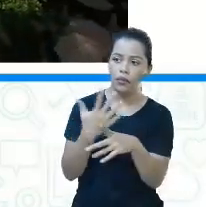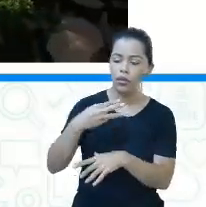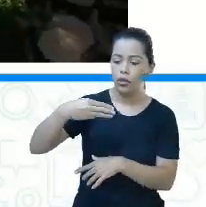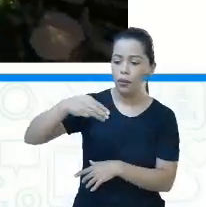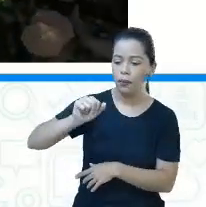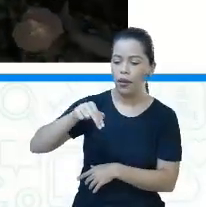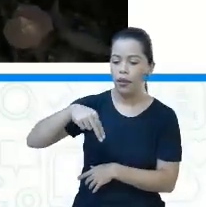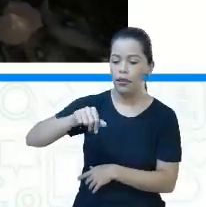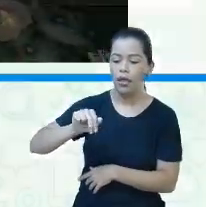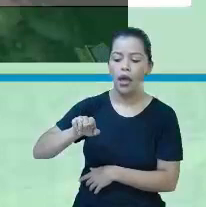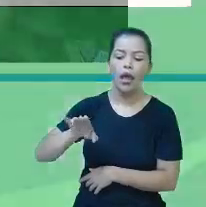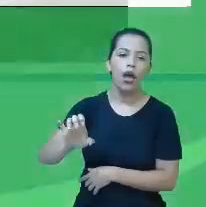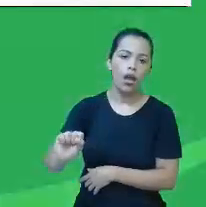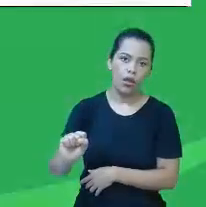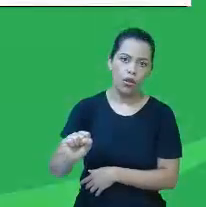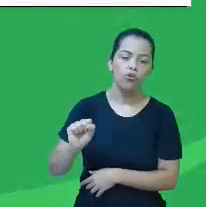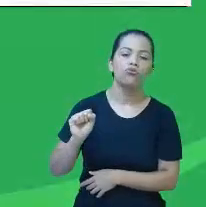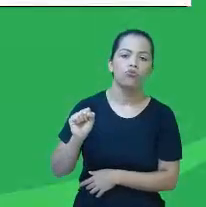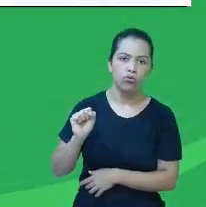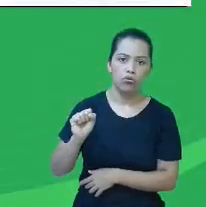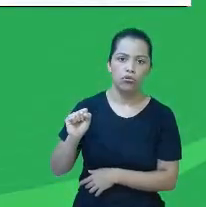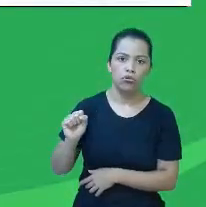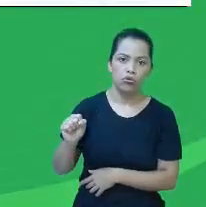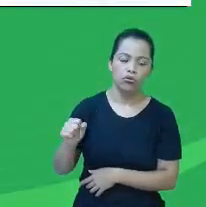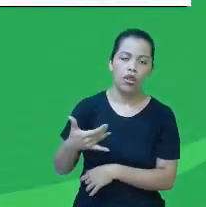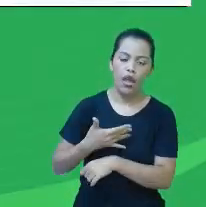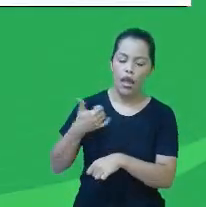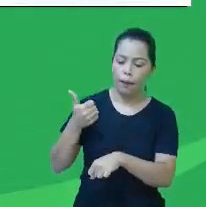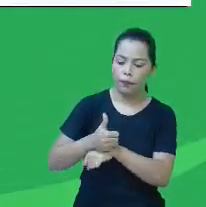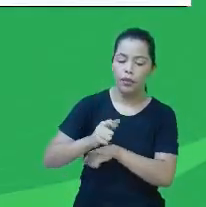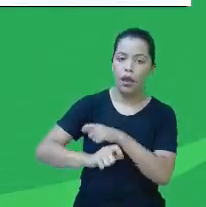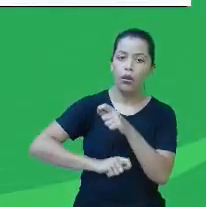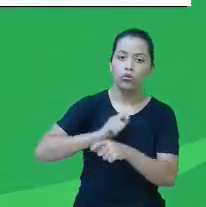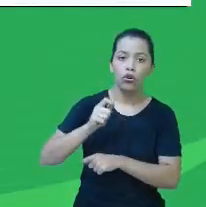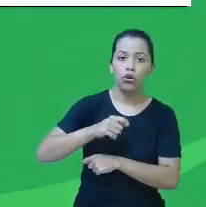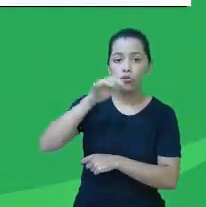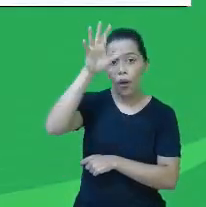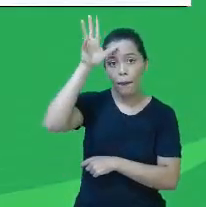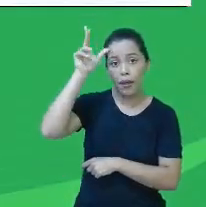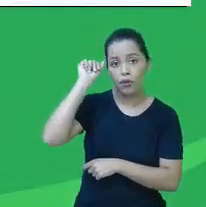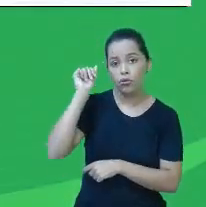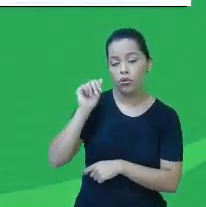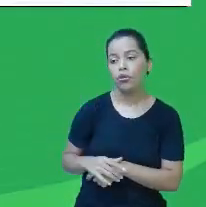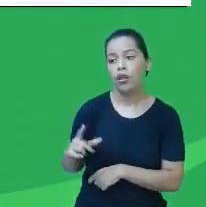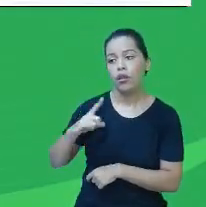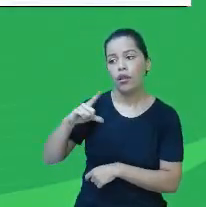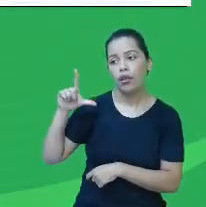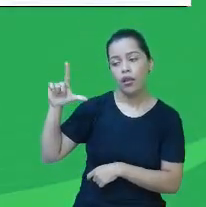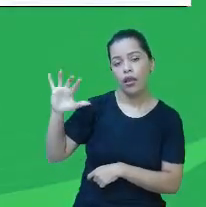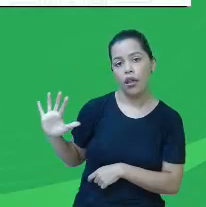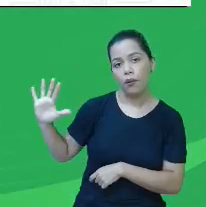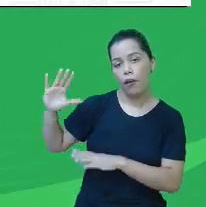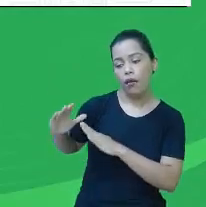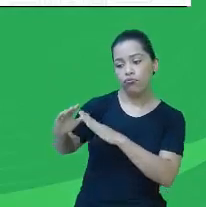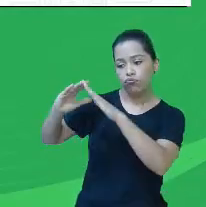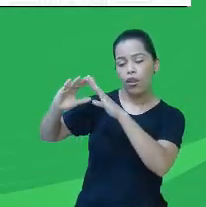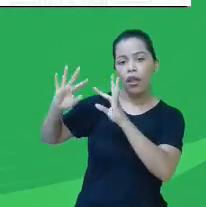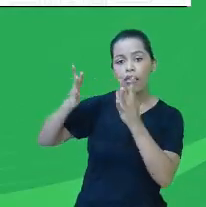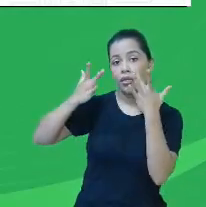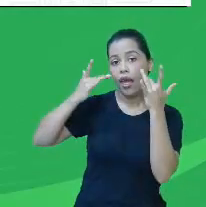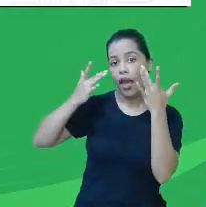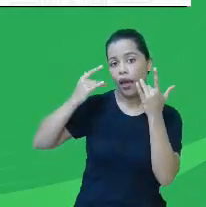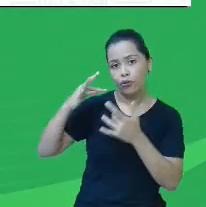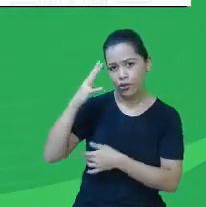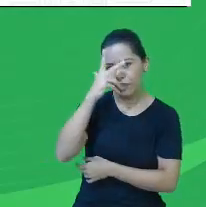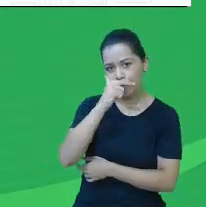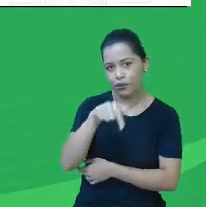Manaus, que é capital do Amazonas, tá certo? Esse aí é o teatro lá na cidade de Manaus. Belíssima